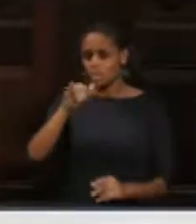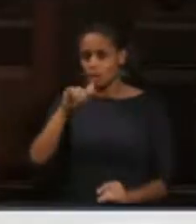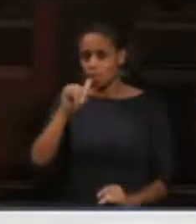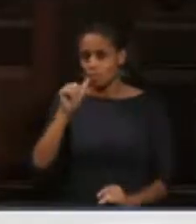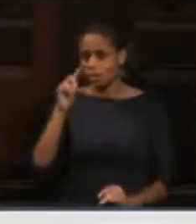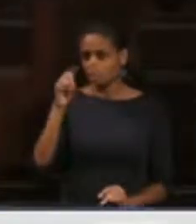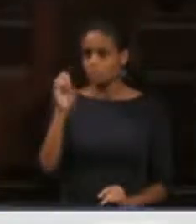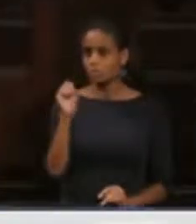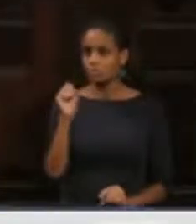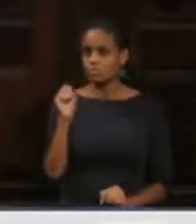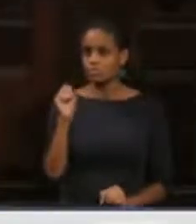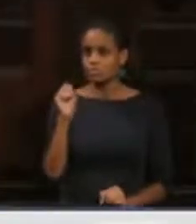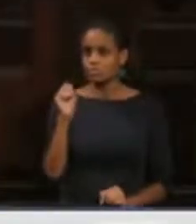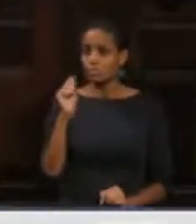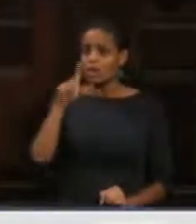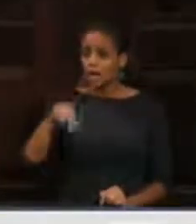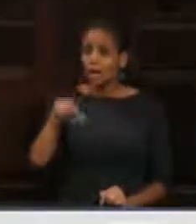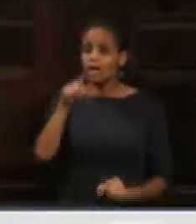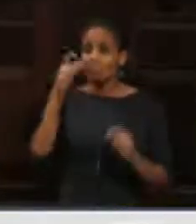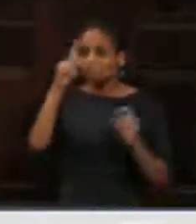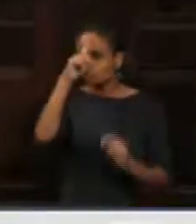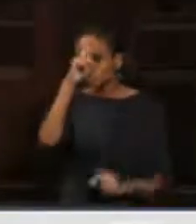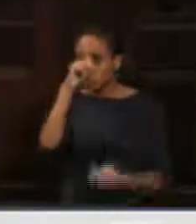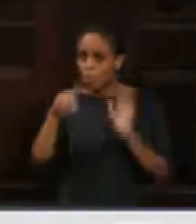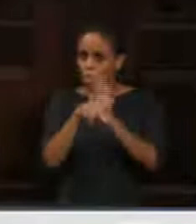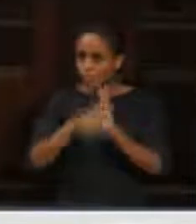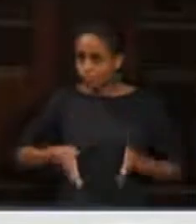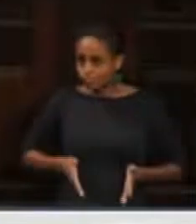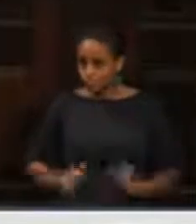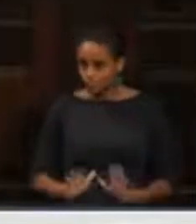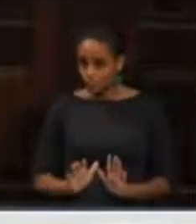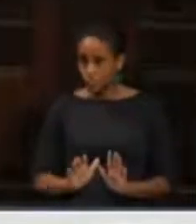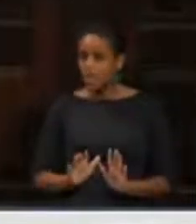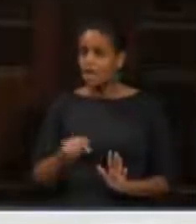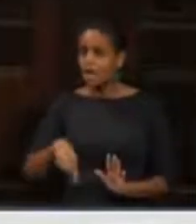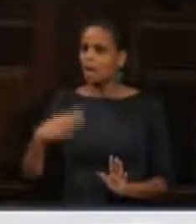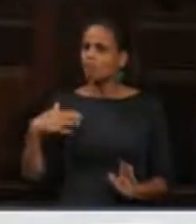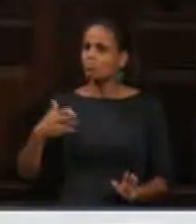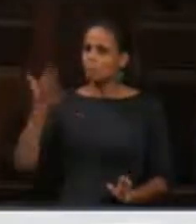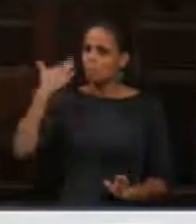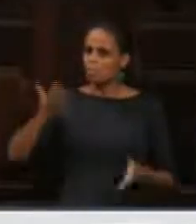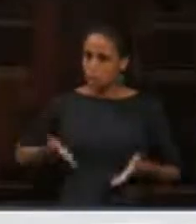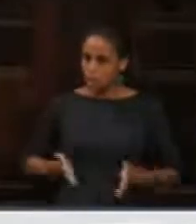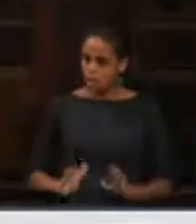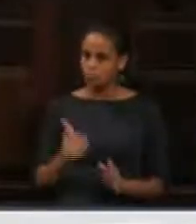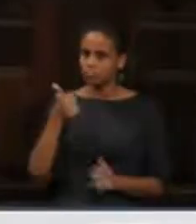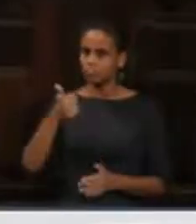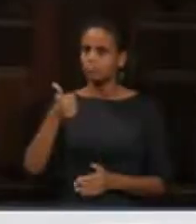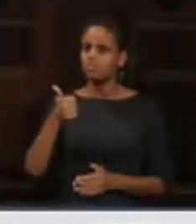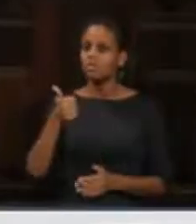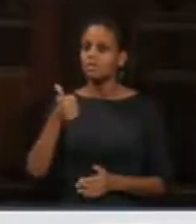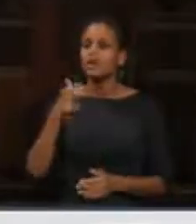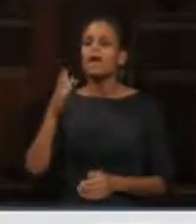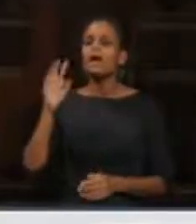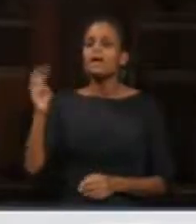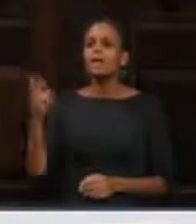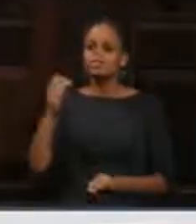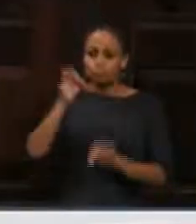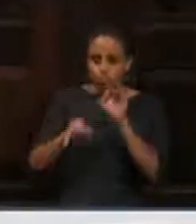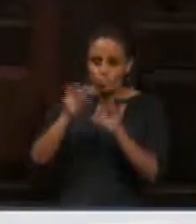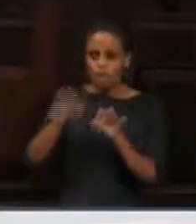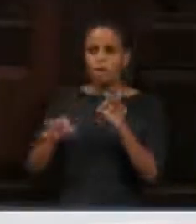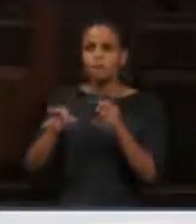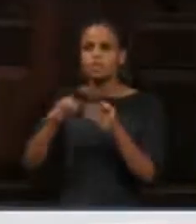nessa mesma maternidade a qual eu nasci. E eles foram lá, de uma